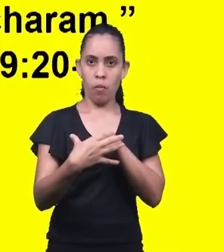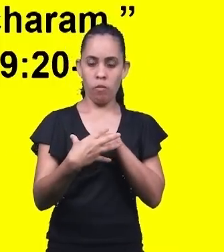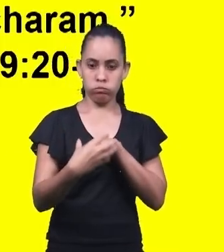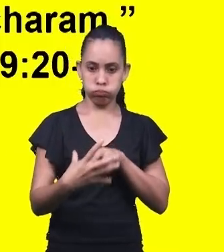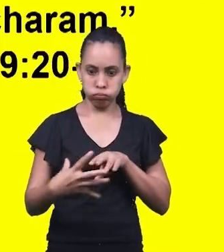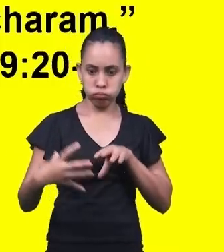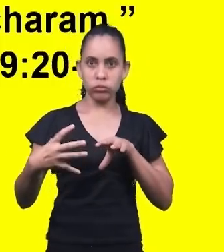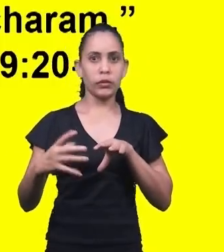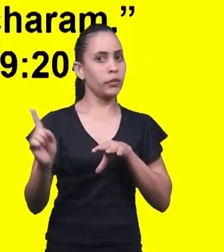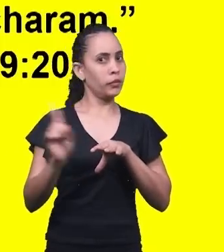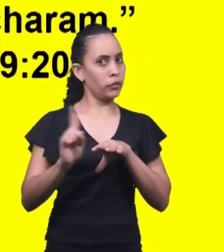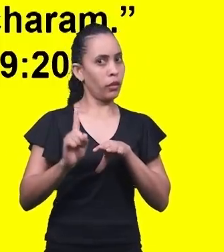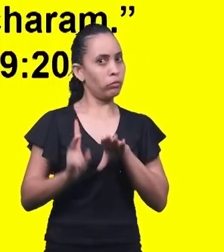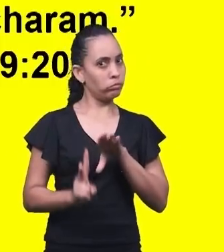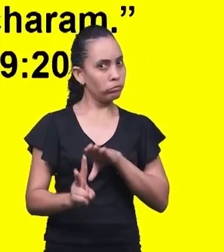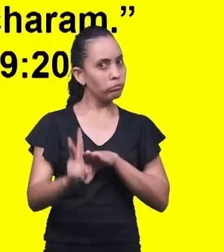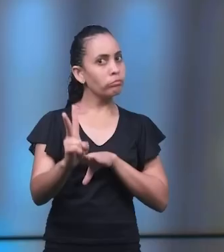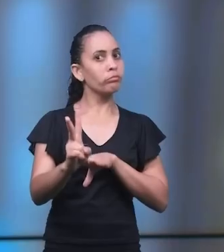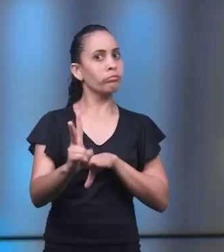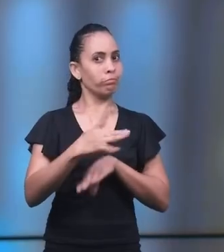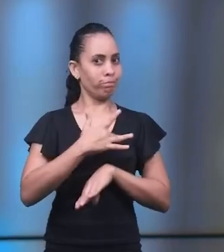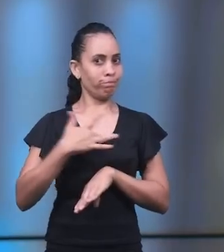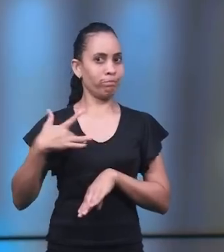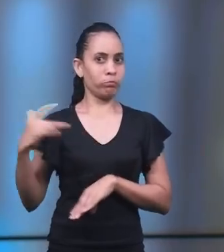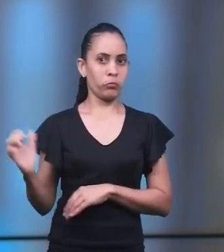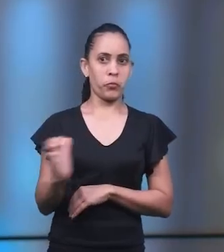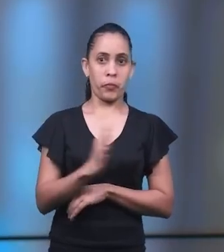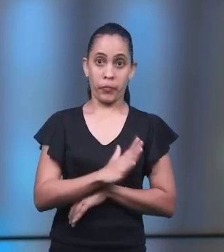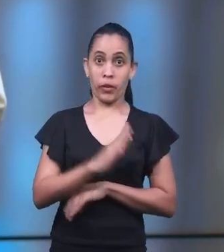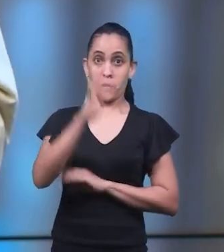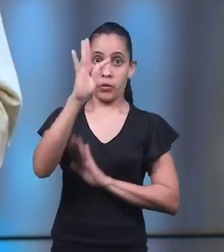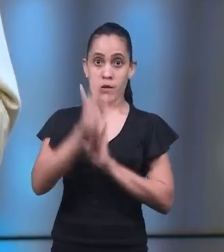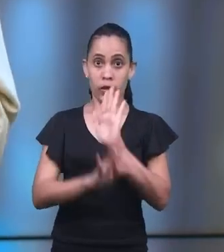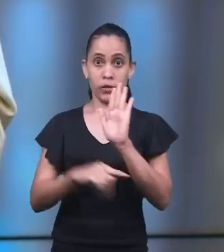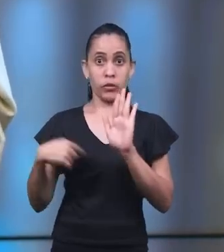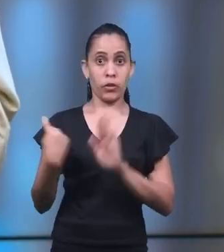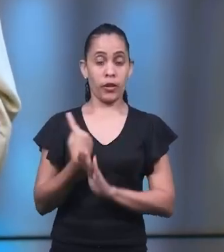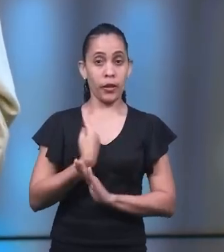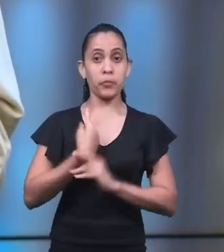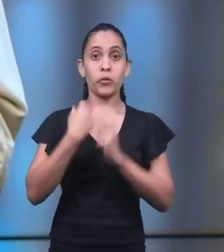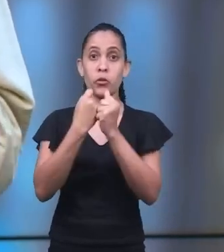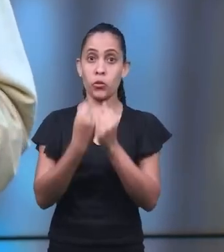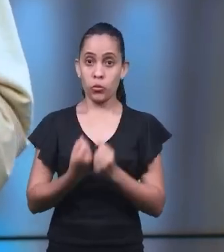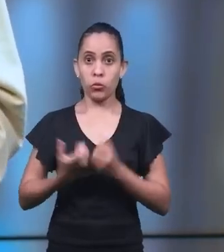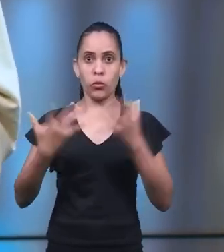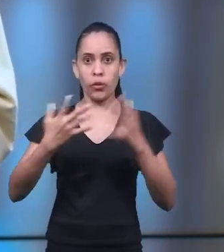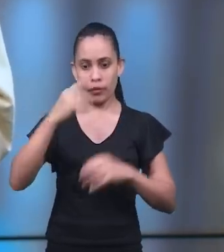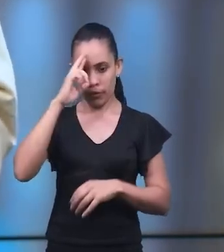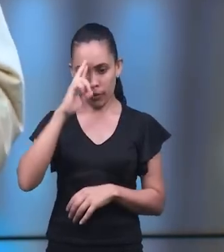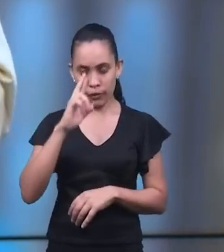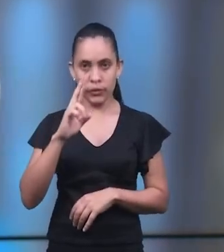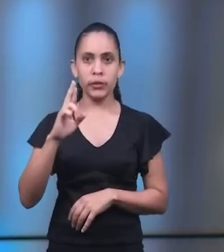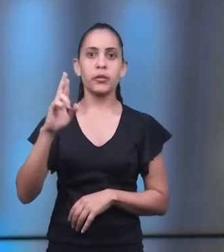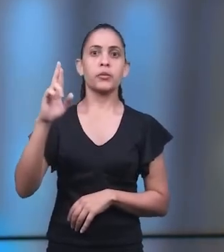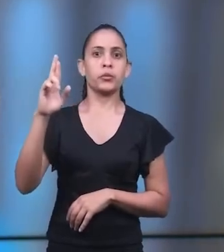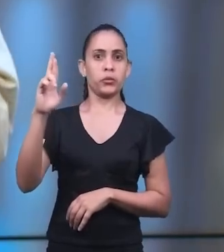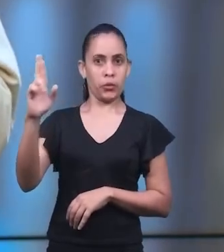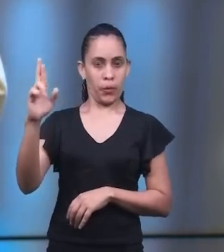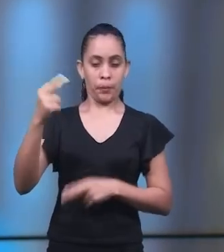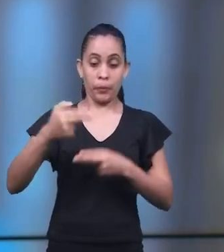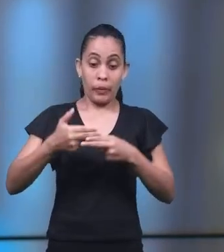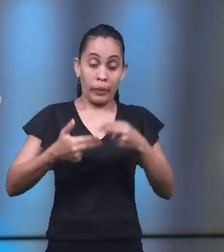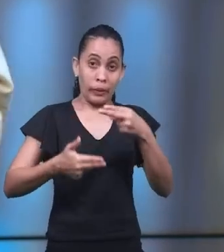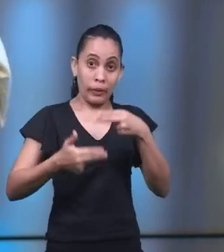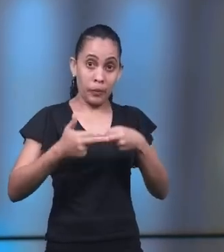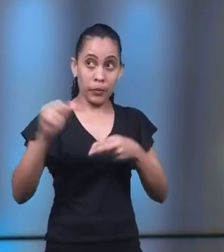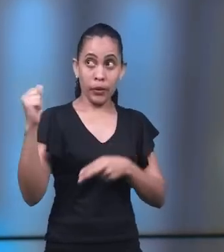seus pés se não incharam. O texto que lemos é a glorificação de Neemias, relembrando